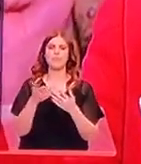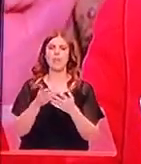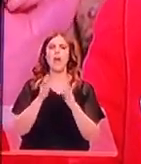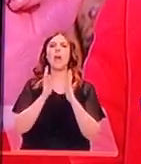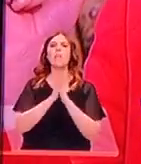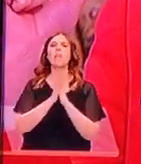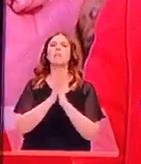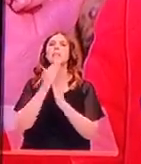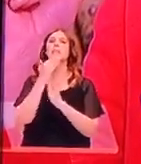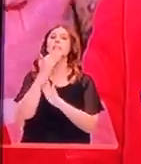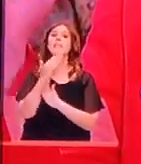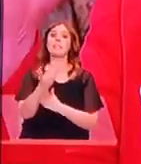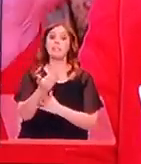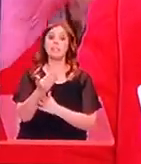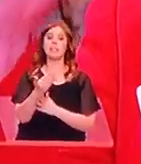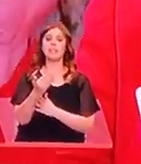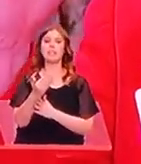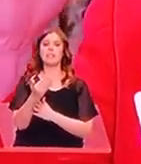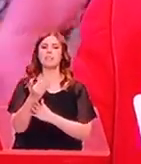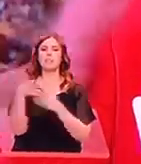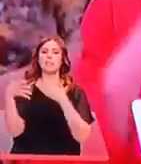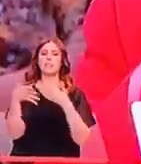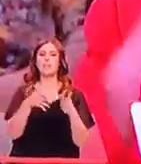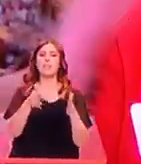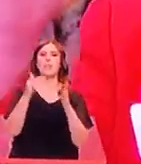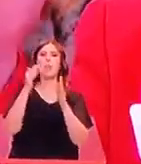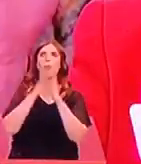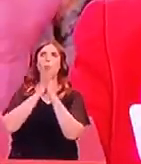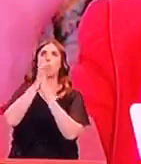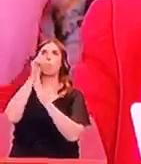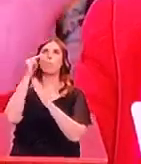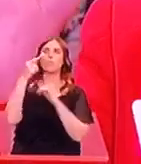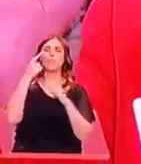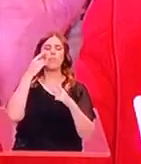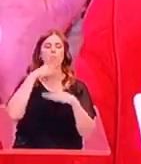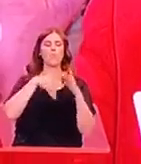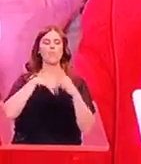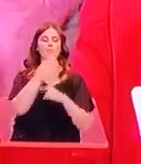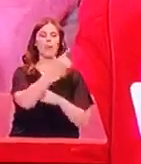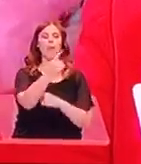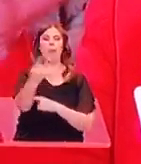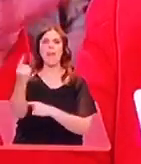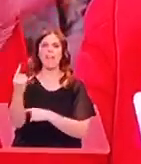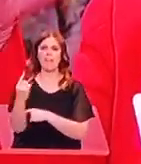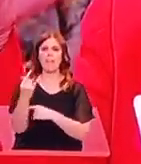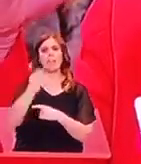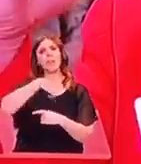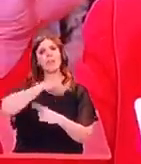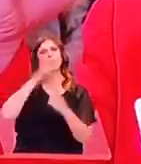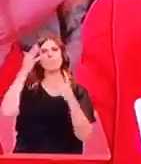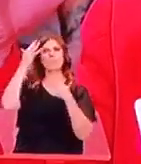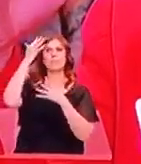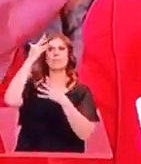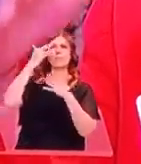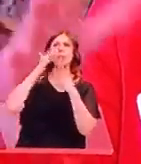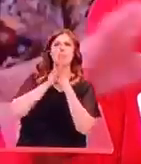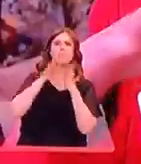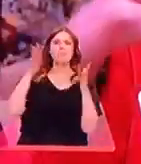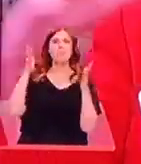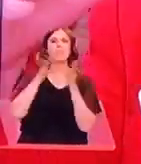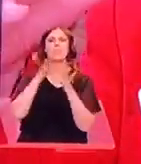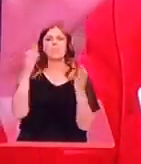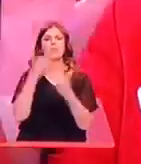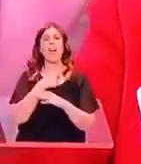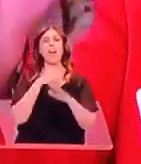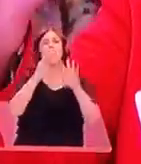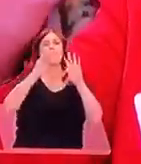vamos agradecer pelo caminho que Deus traçou para cada um de nós. Nós pensamos, na maioria das vezes, que